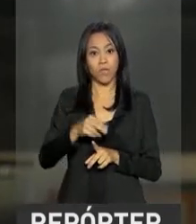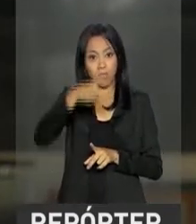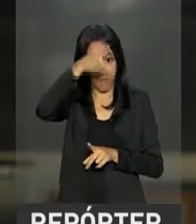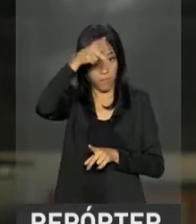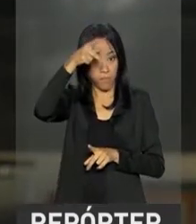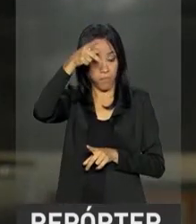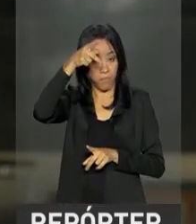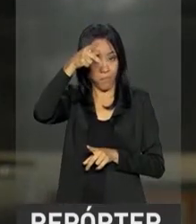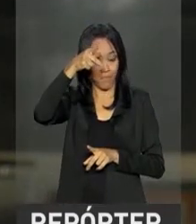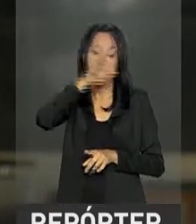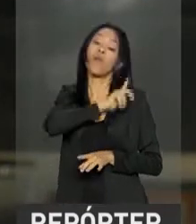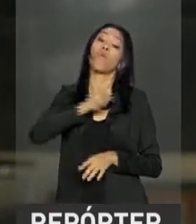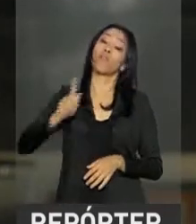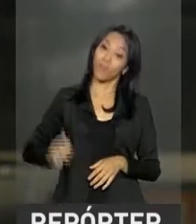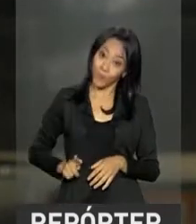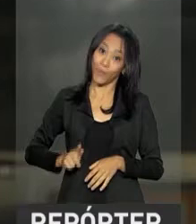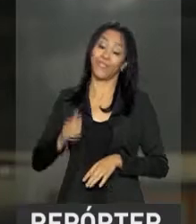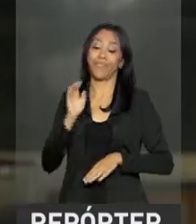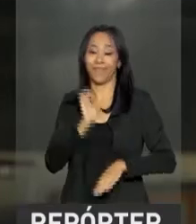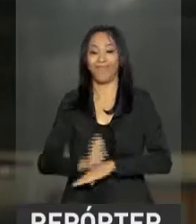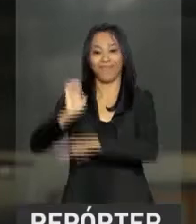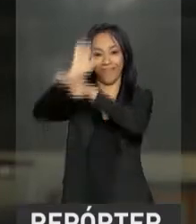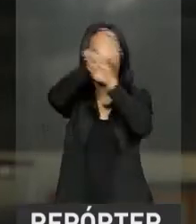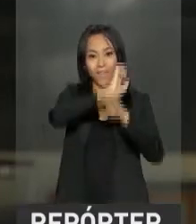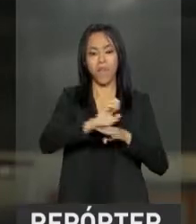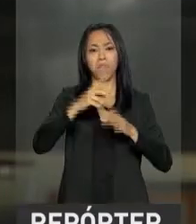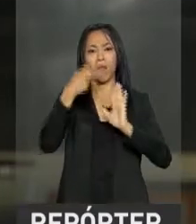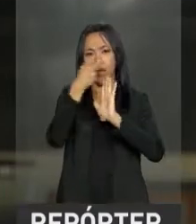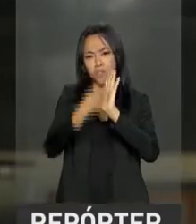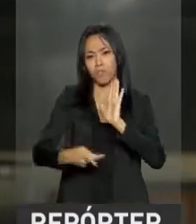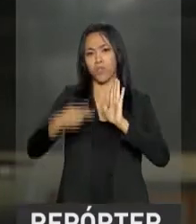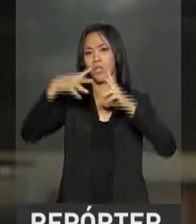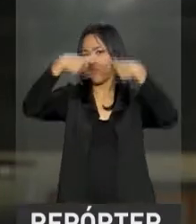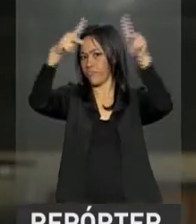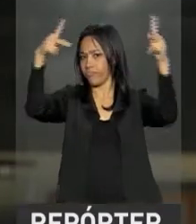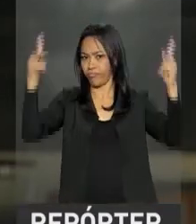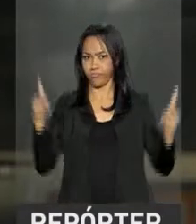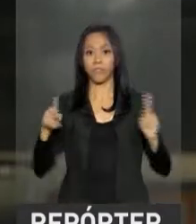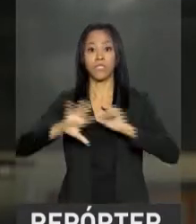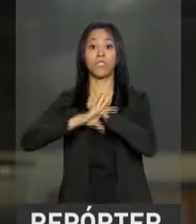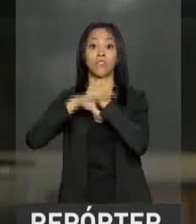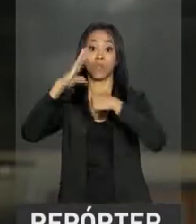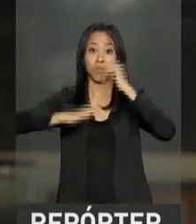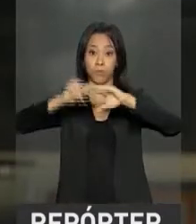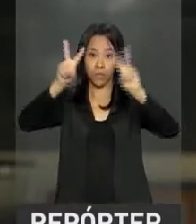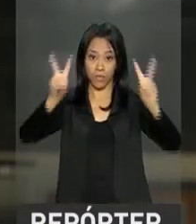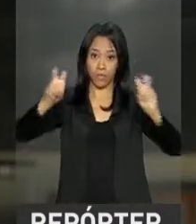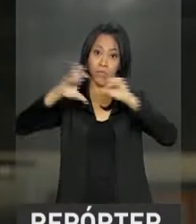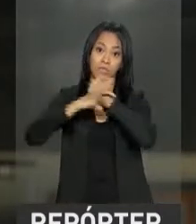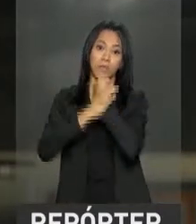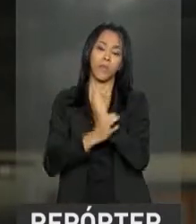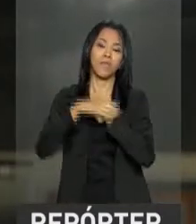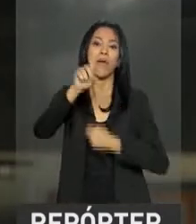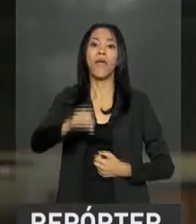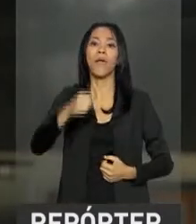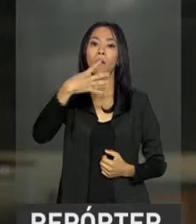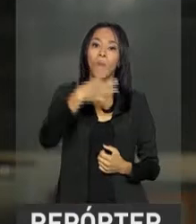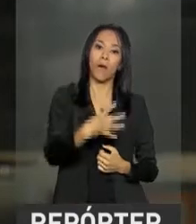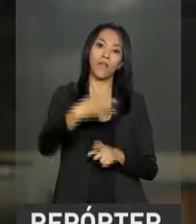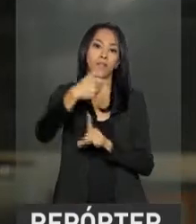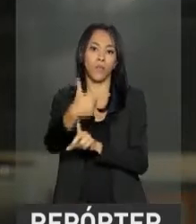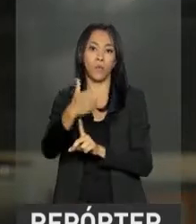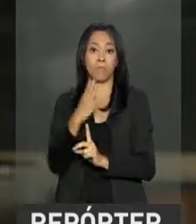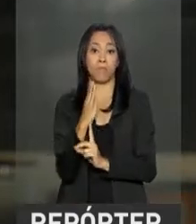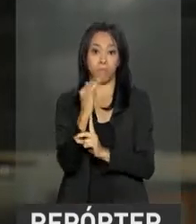prefeitos, para os governadores financiarem projetos de segurança pública. Na verdade, são 42 bilhões